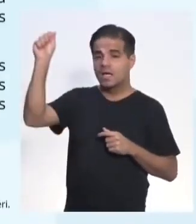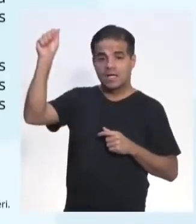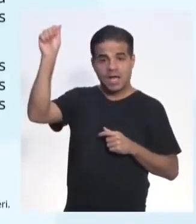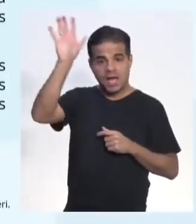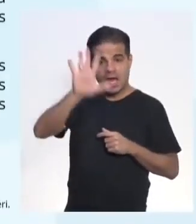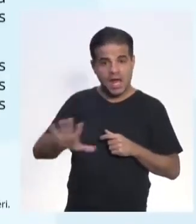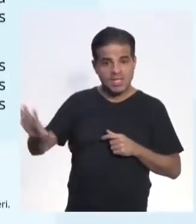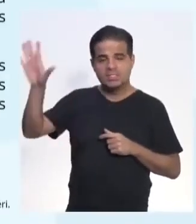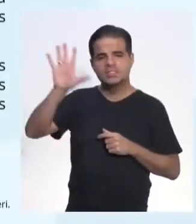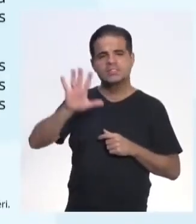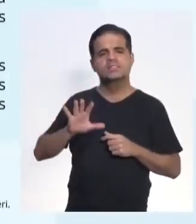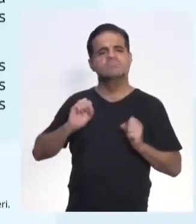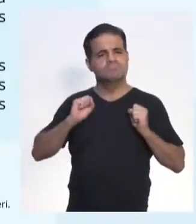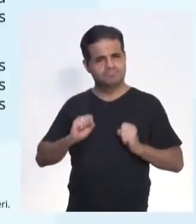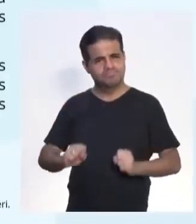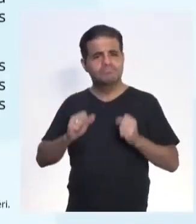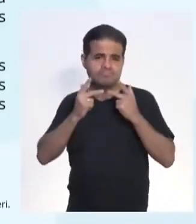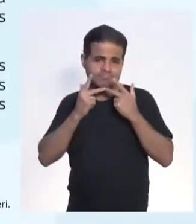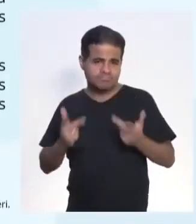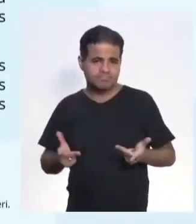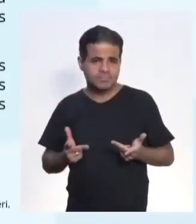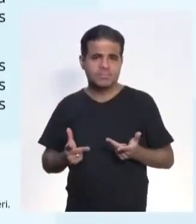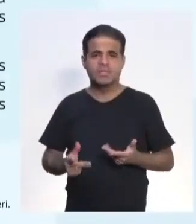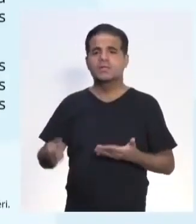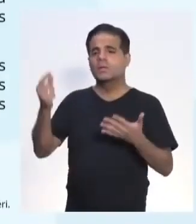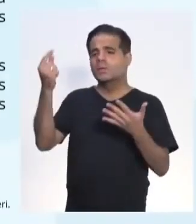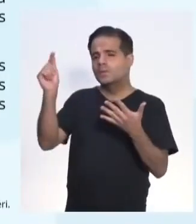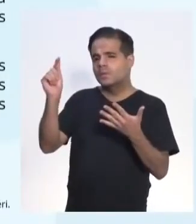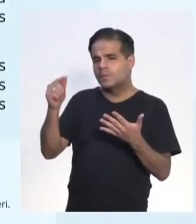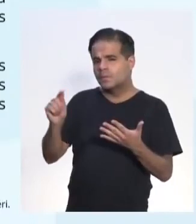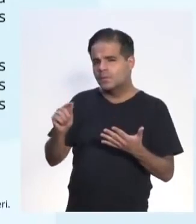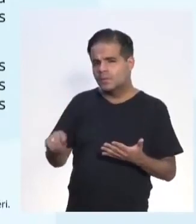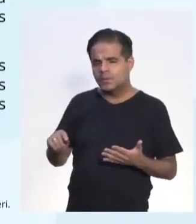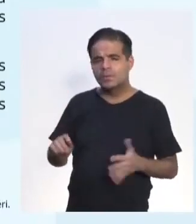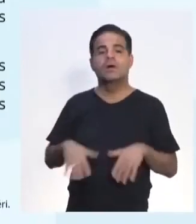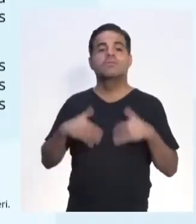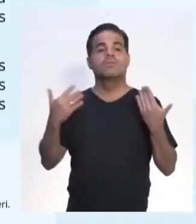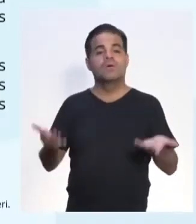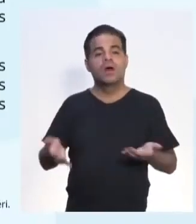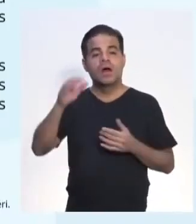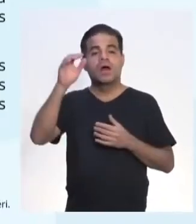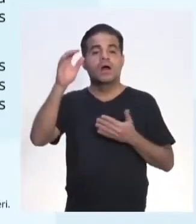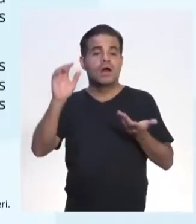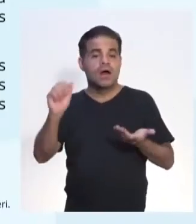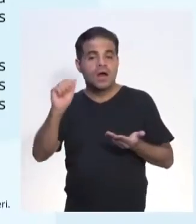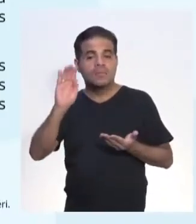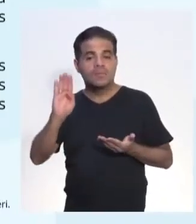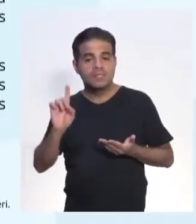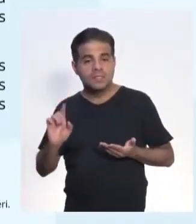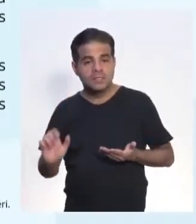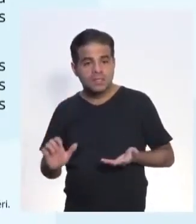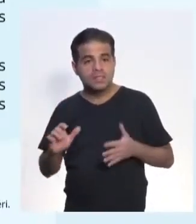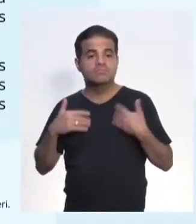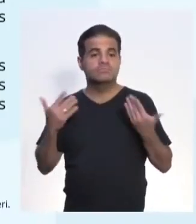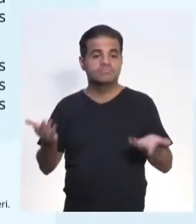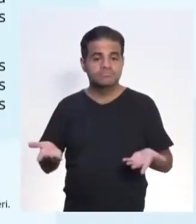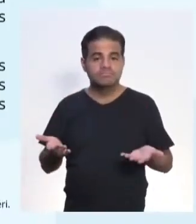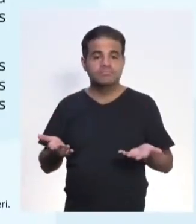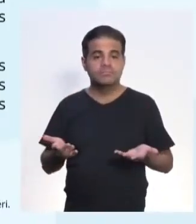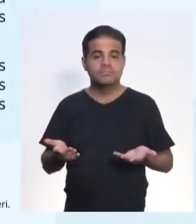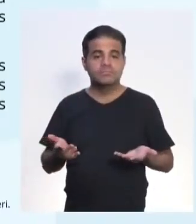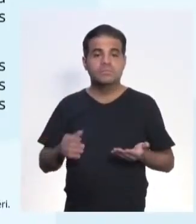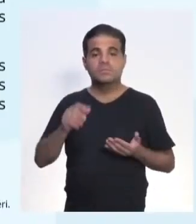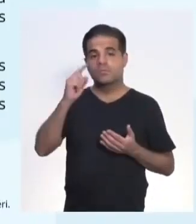afirmar. Estão corretas as alternativas. Quais as alternativas estão corretas? Aí,